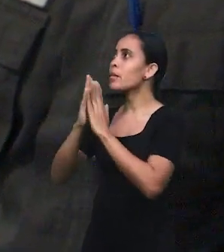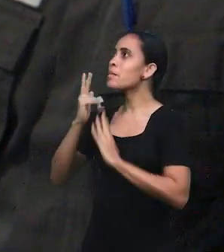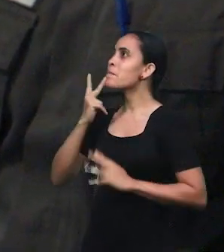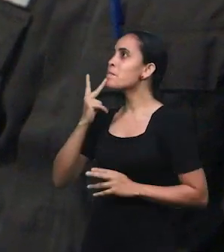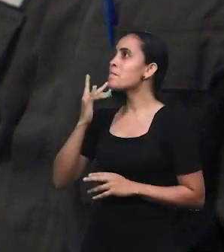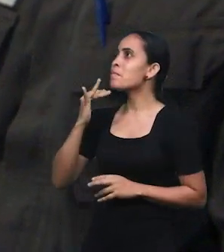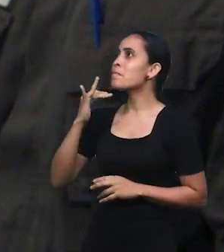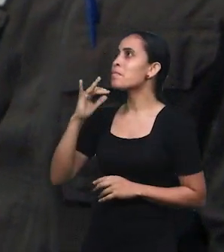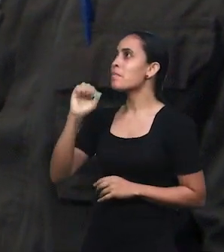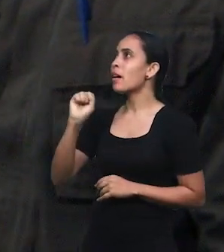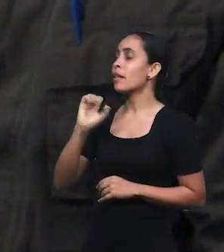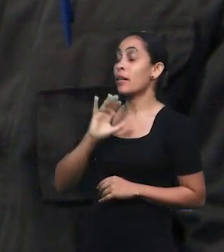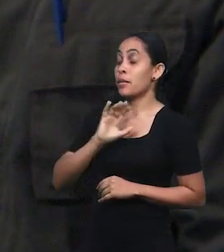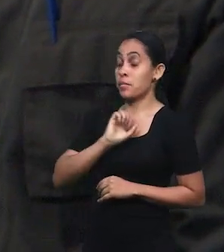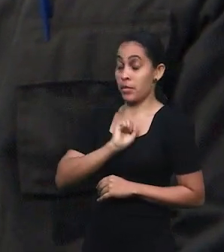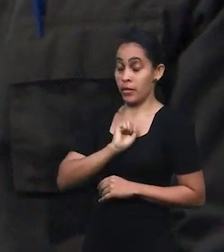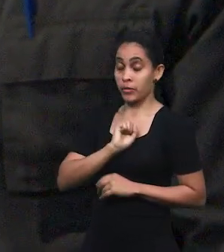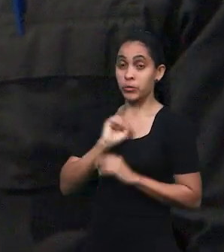Pai querido,